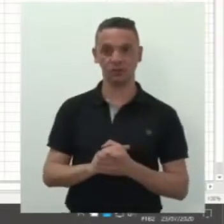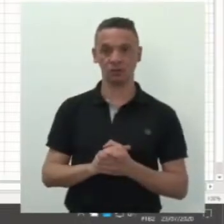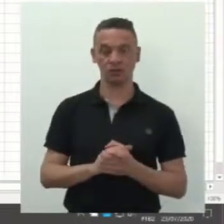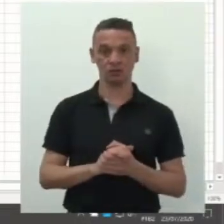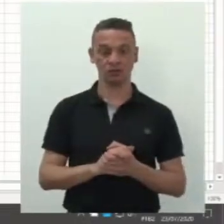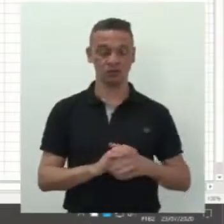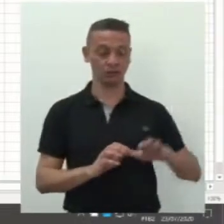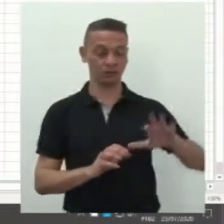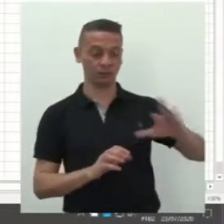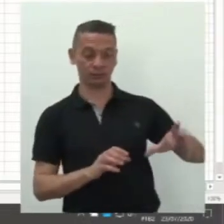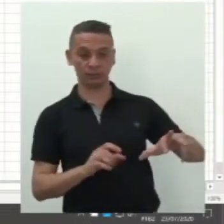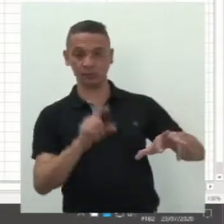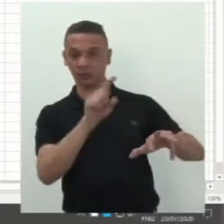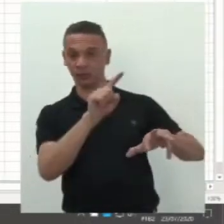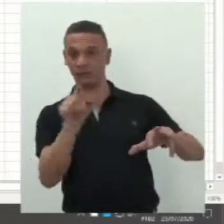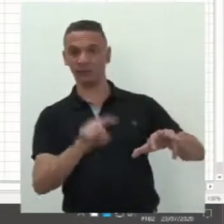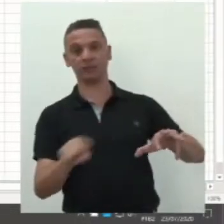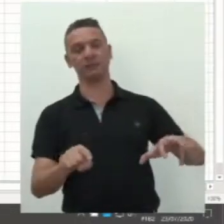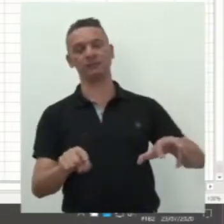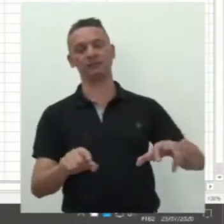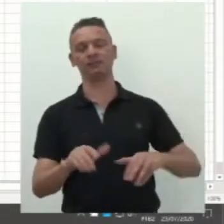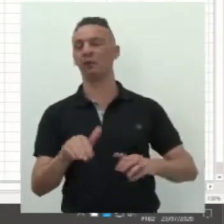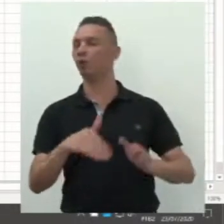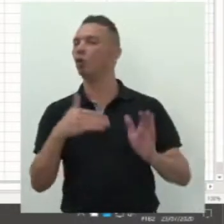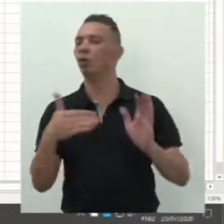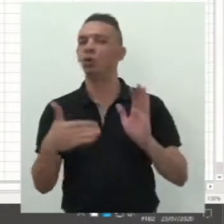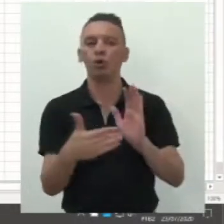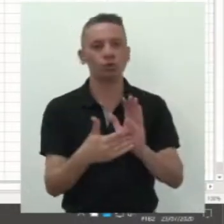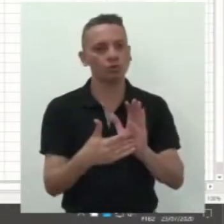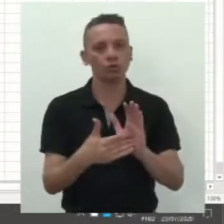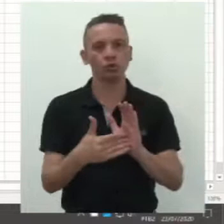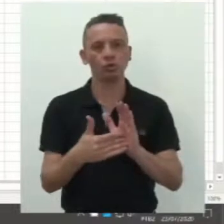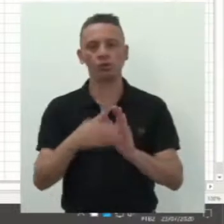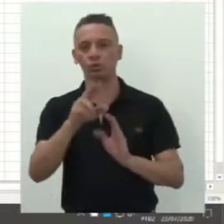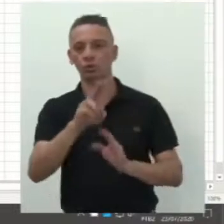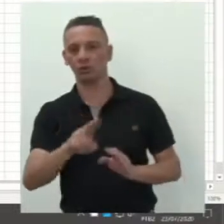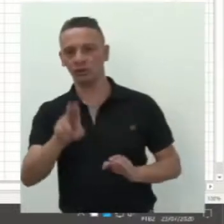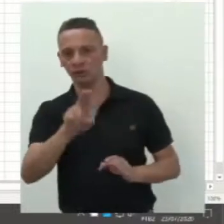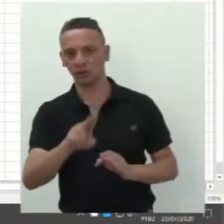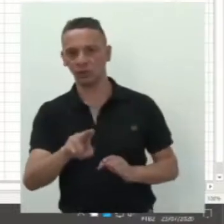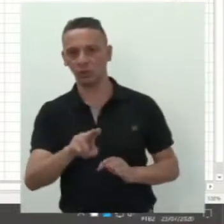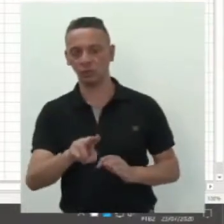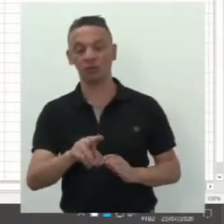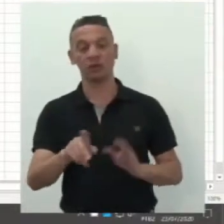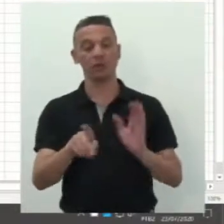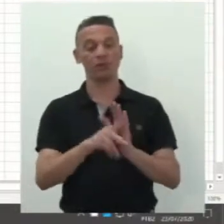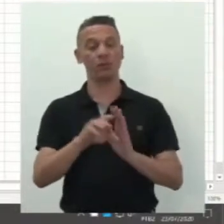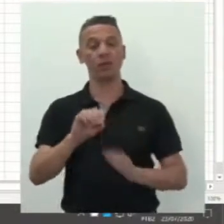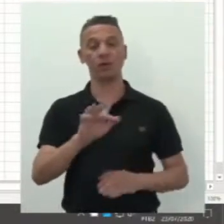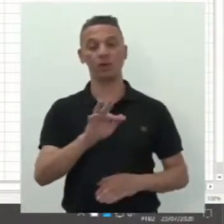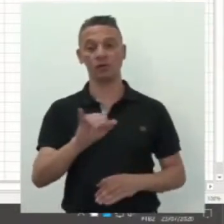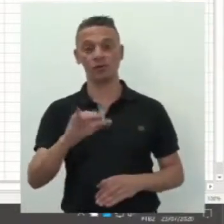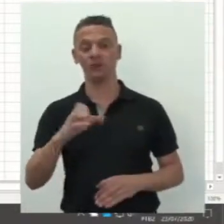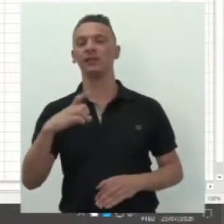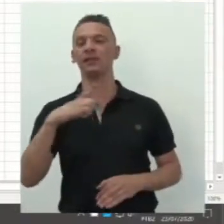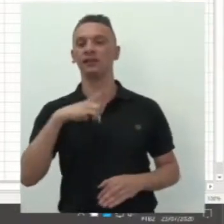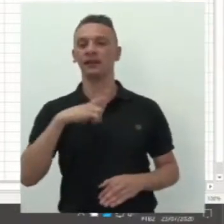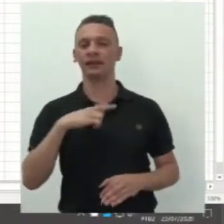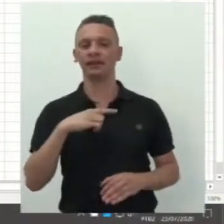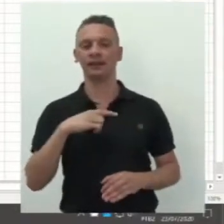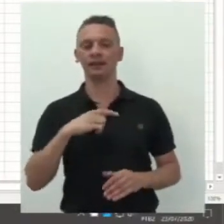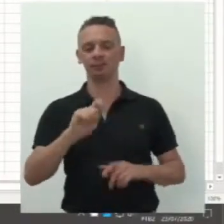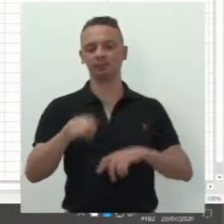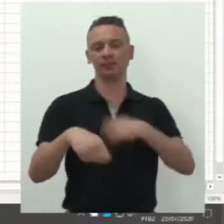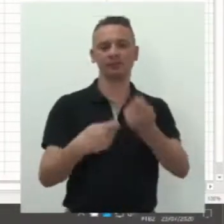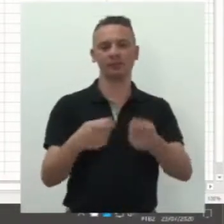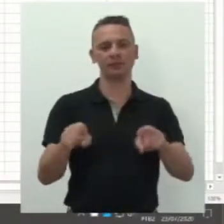Z, tá? Todas as ferramentas instaladas do pacote Office, elas têm atalho. Se você vem com o